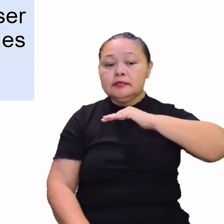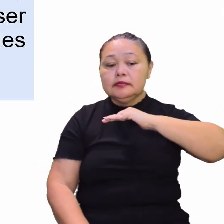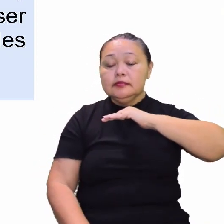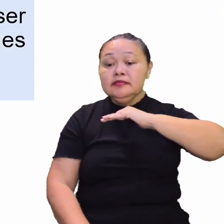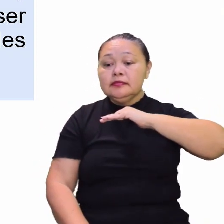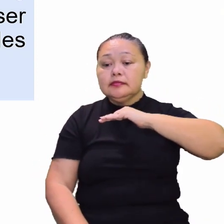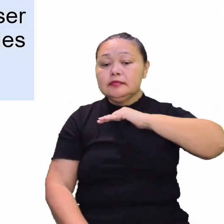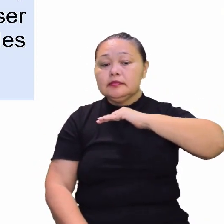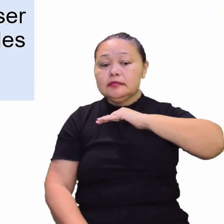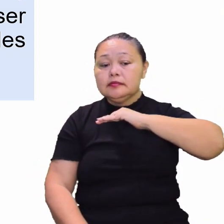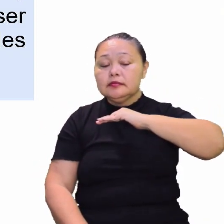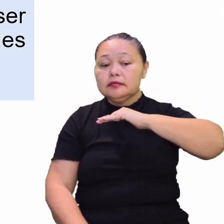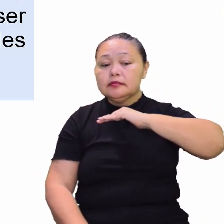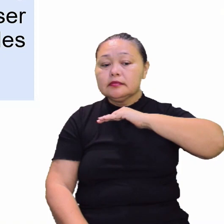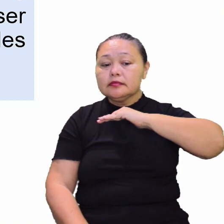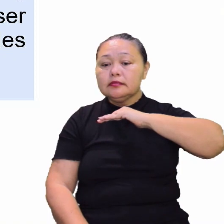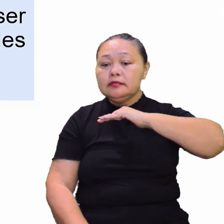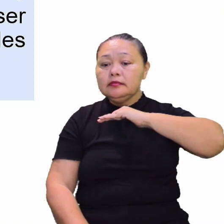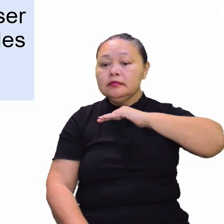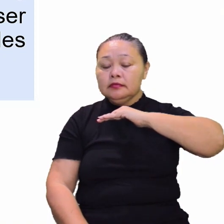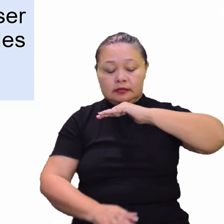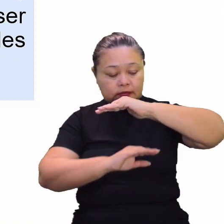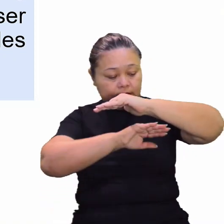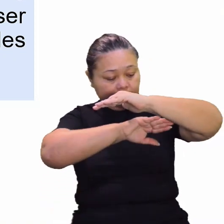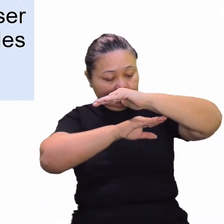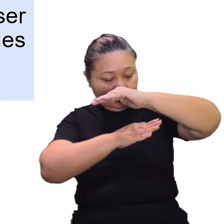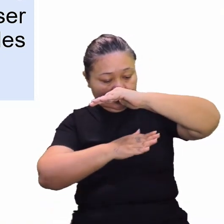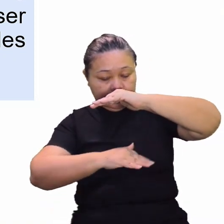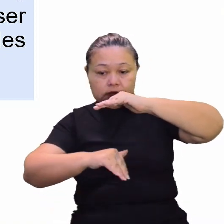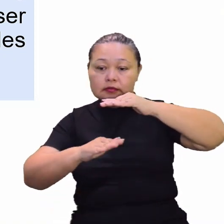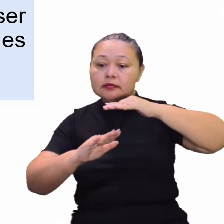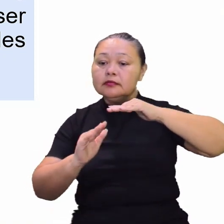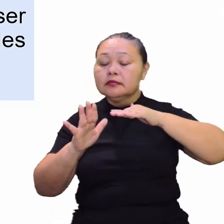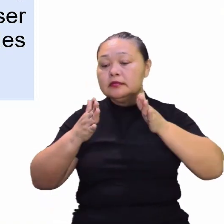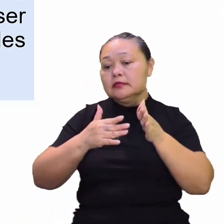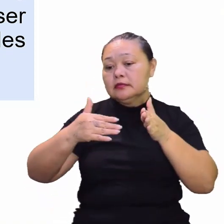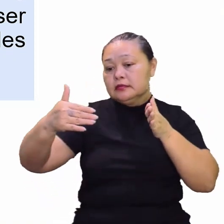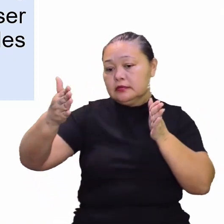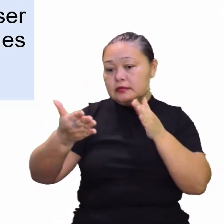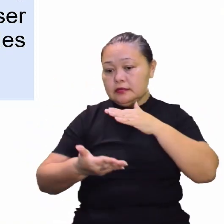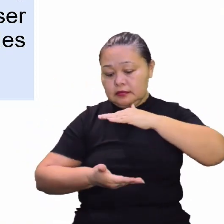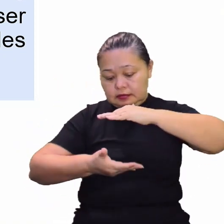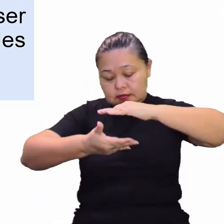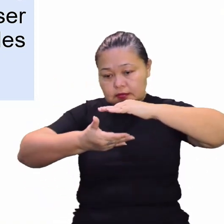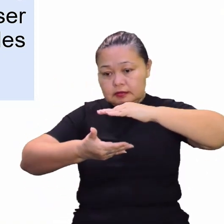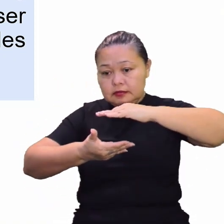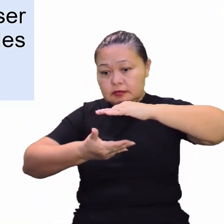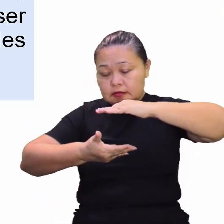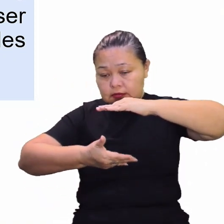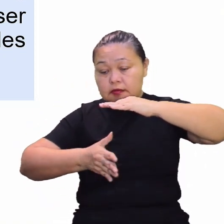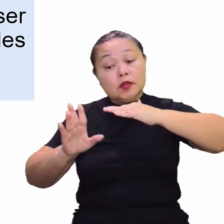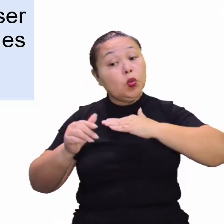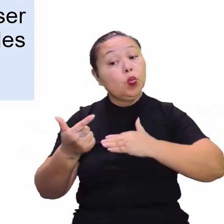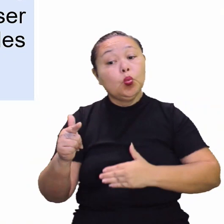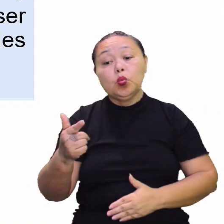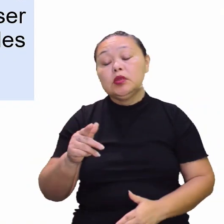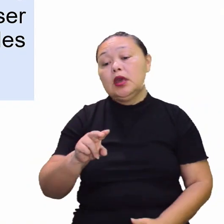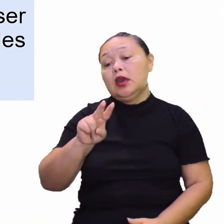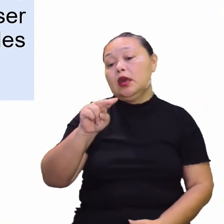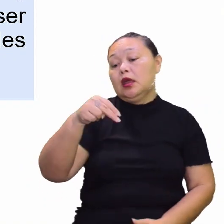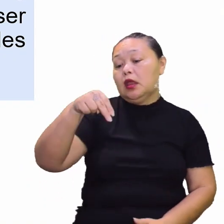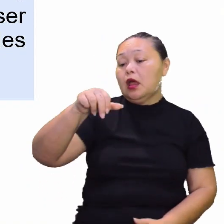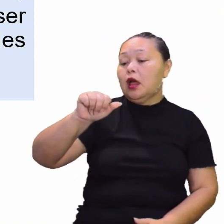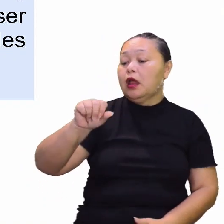né? Submersa. Então, só temos embarcações de médio e baixo calado. Não temos navios